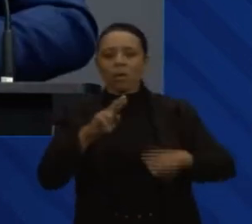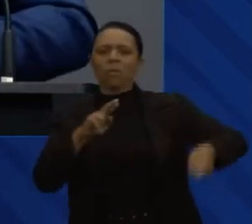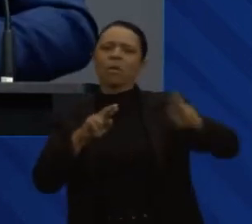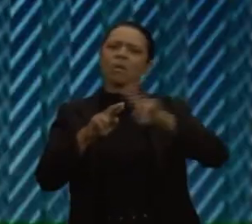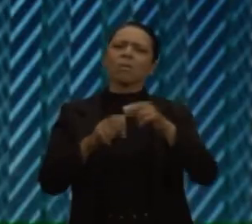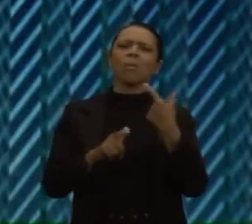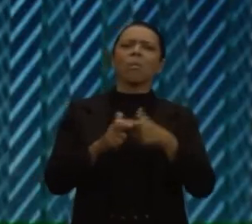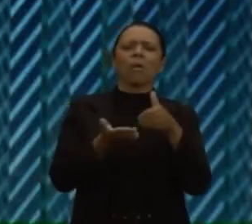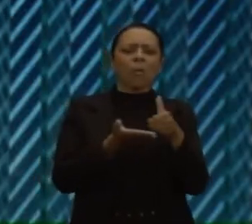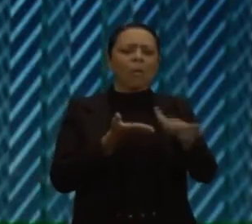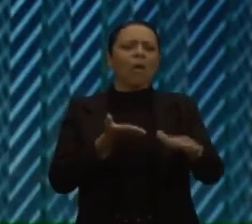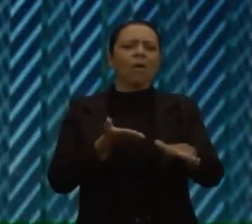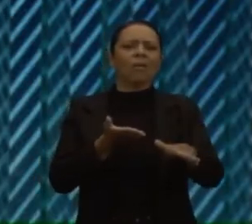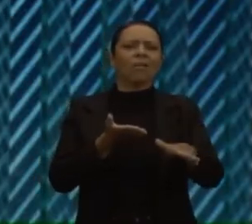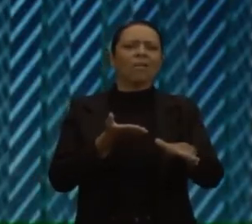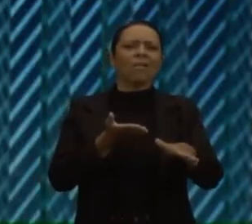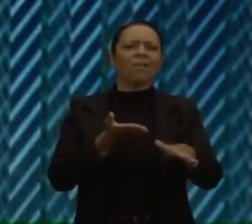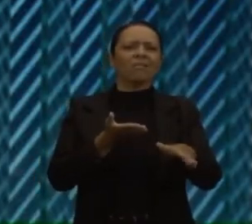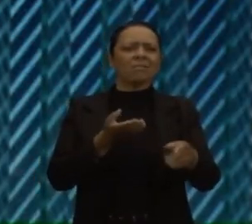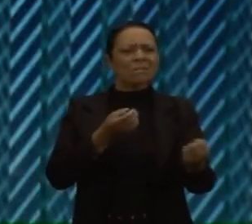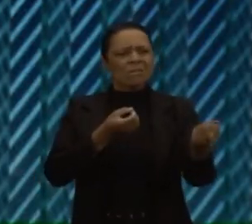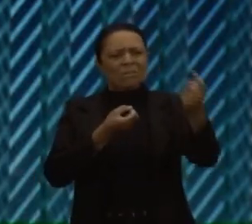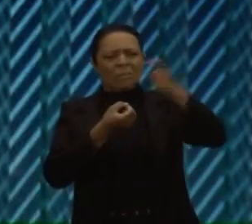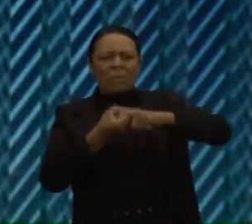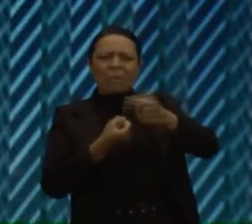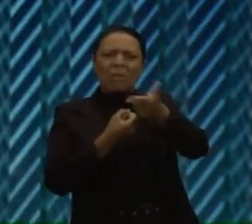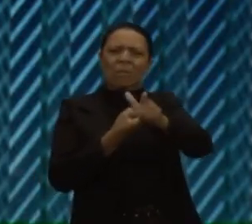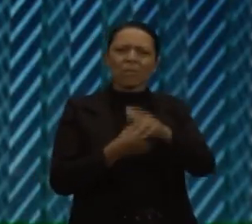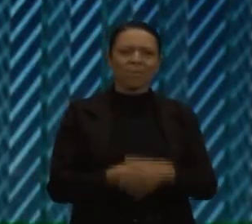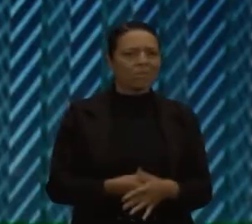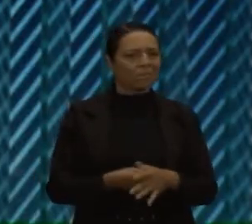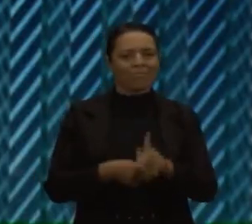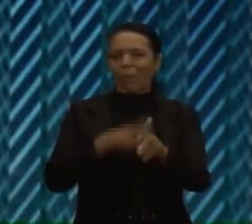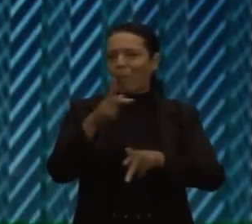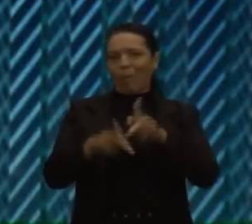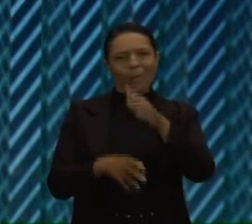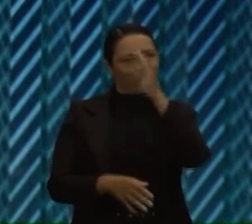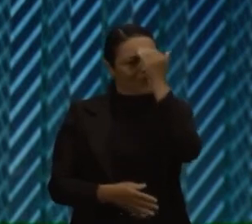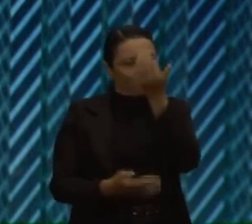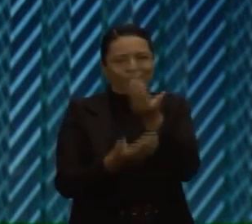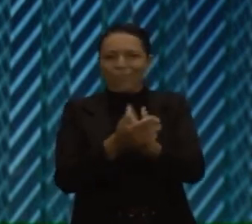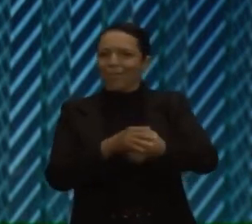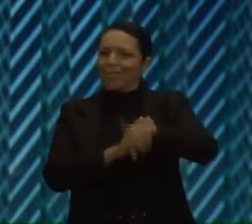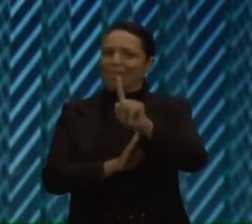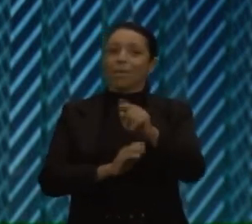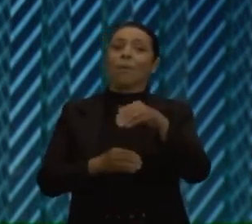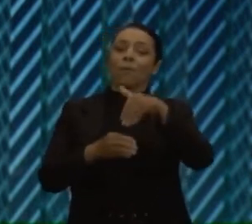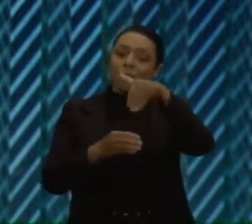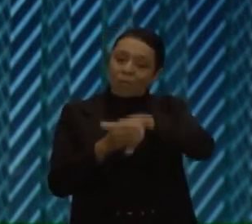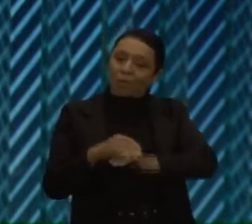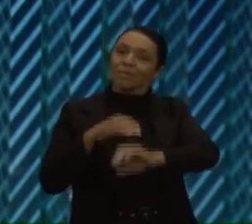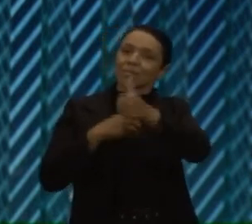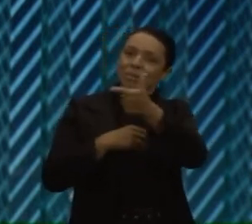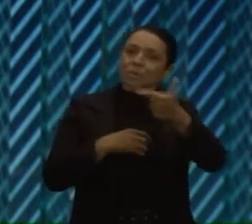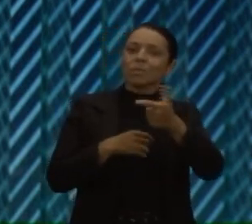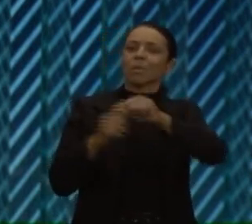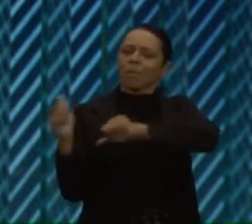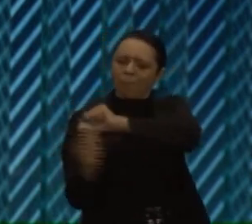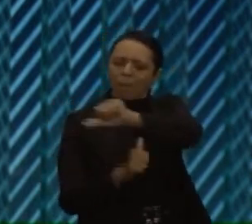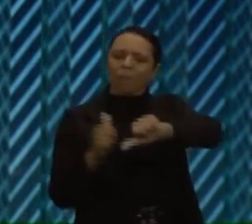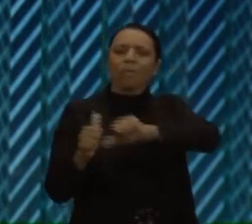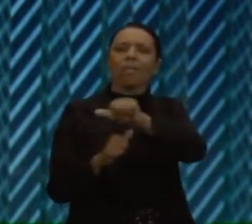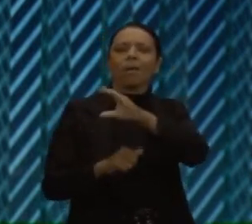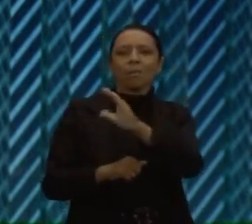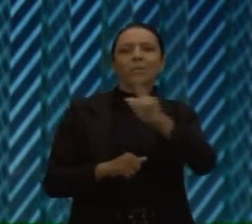voltar de novo para quem botar para trabalhar quem tá demitido o povo não acredita mais nisso por isso vote 12 vote pra mudança e para fazer com que